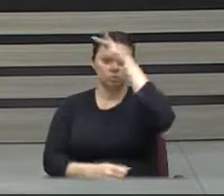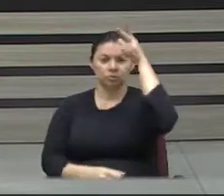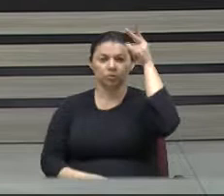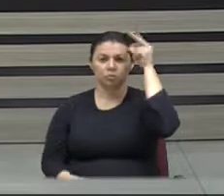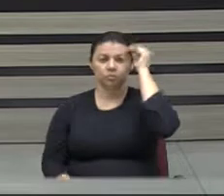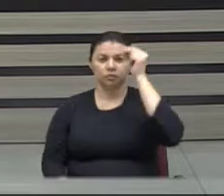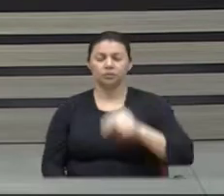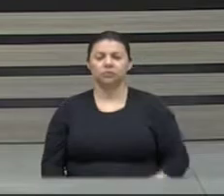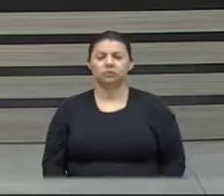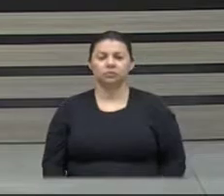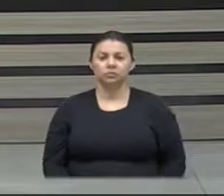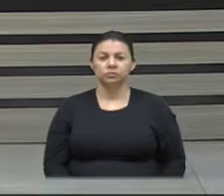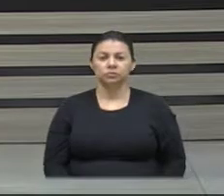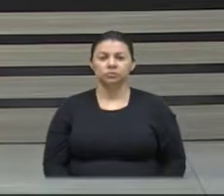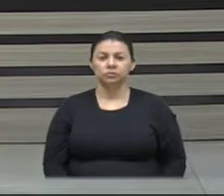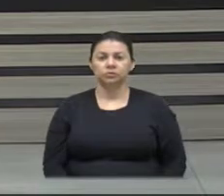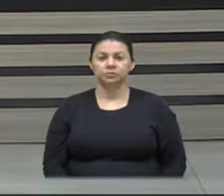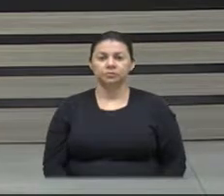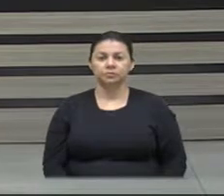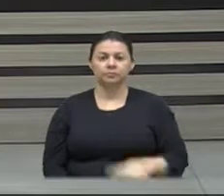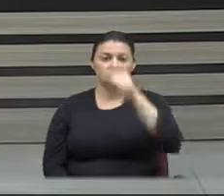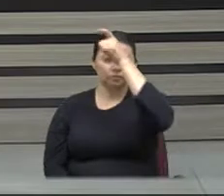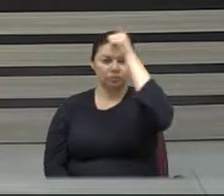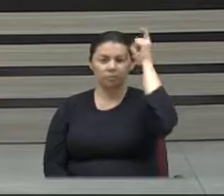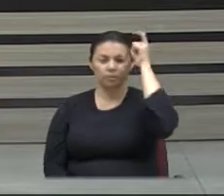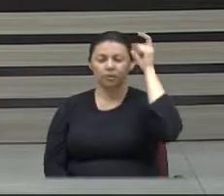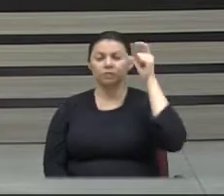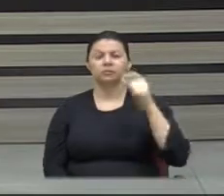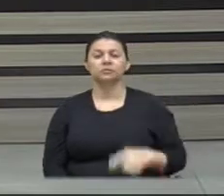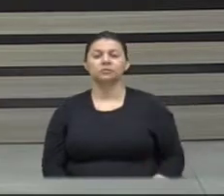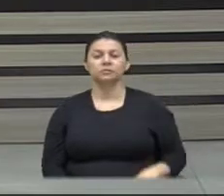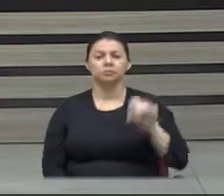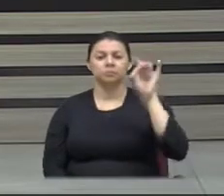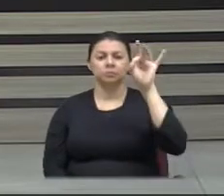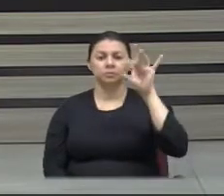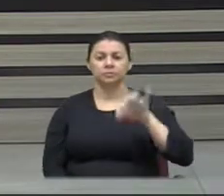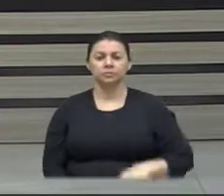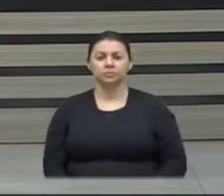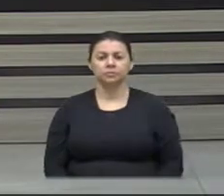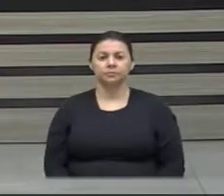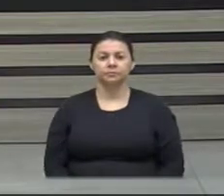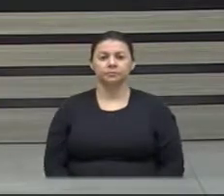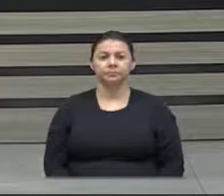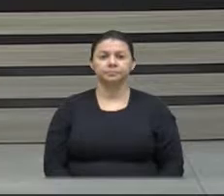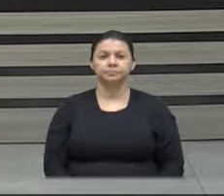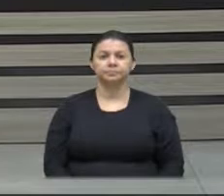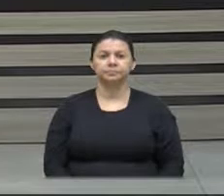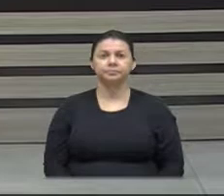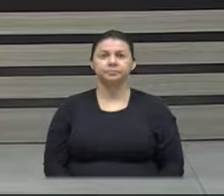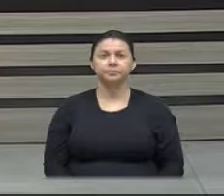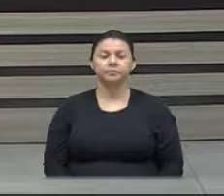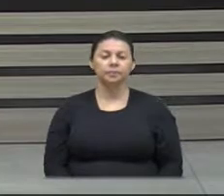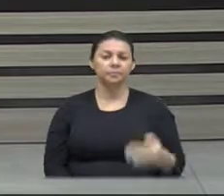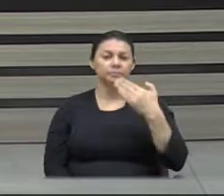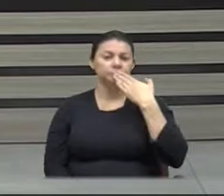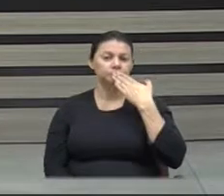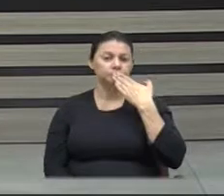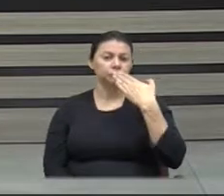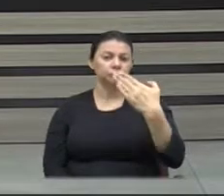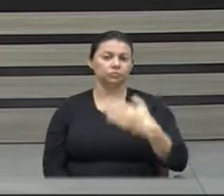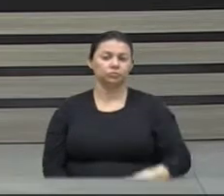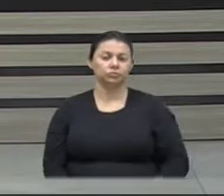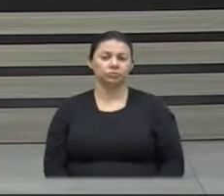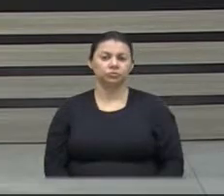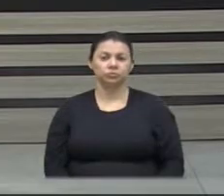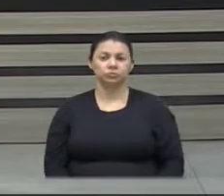wagner barbosa vereador então wagner barbosa está pedindo através de